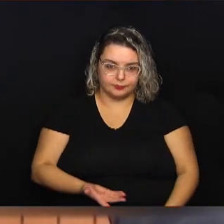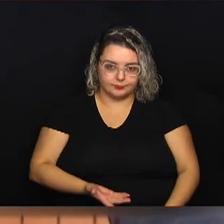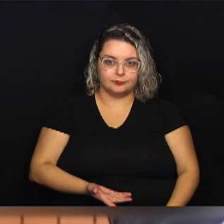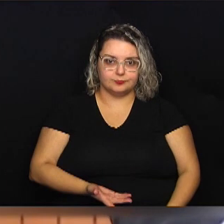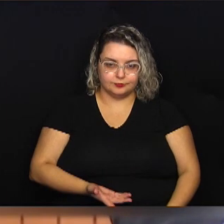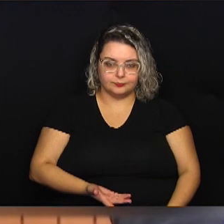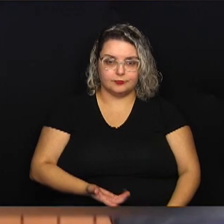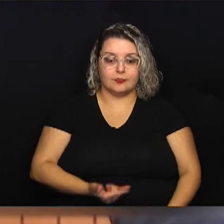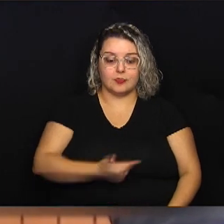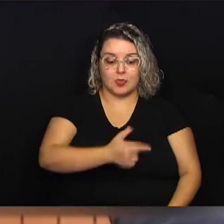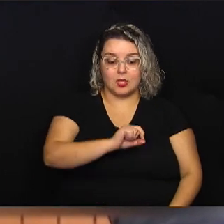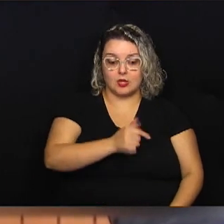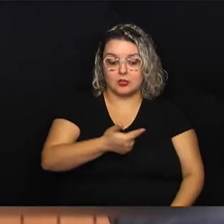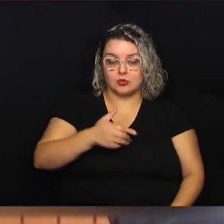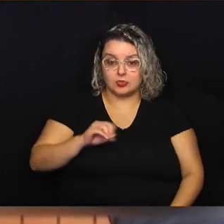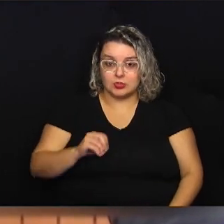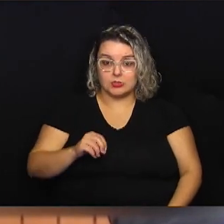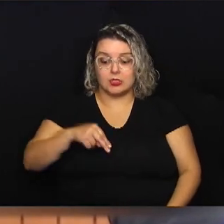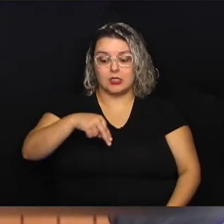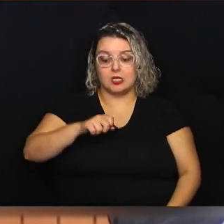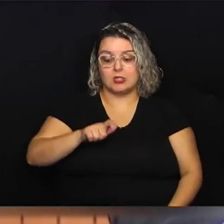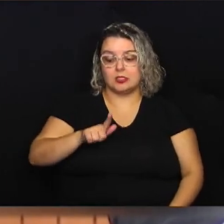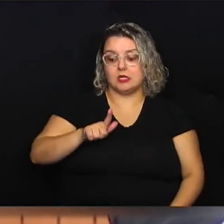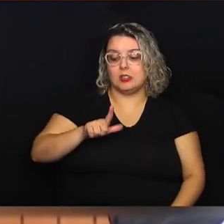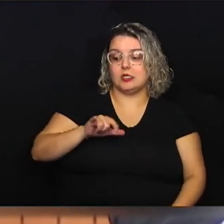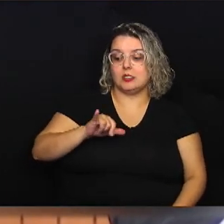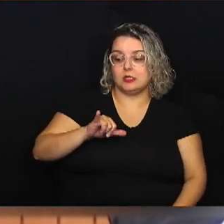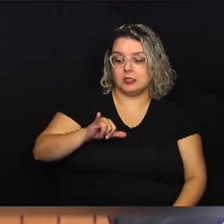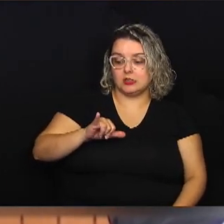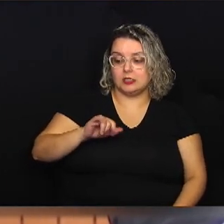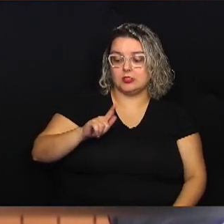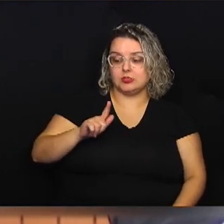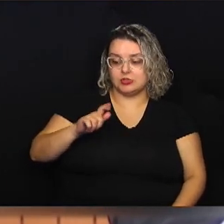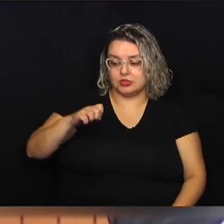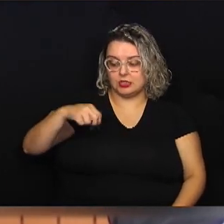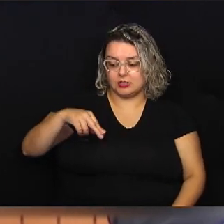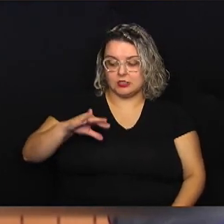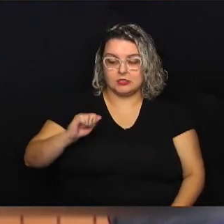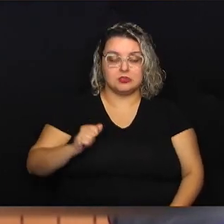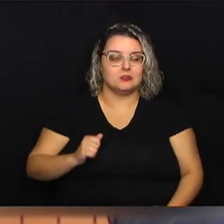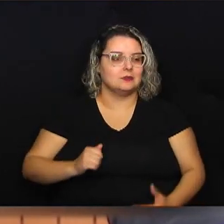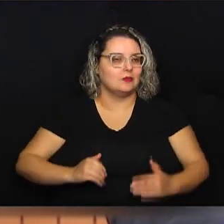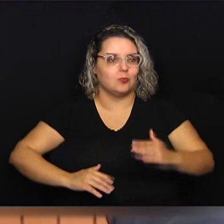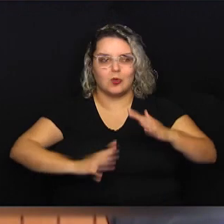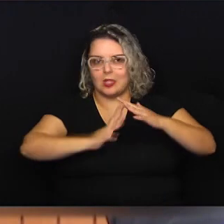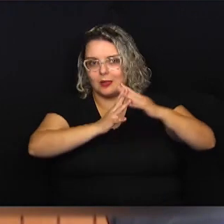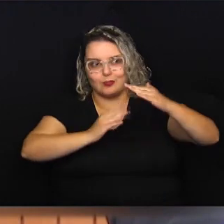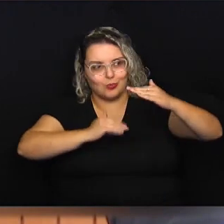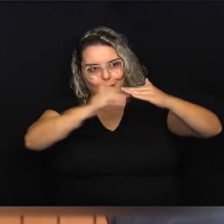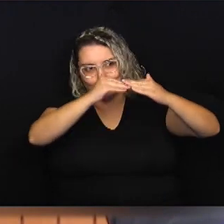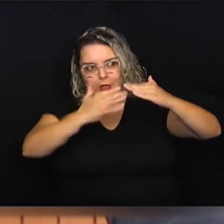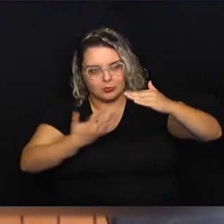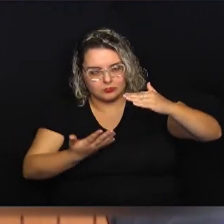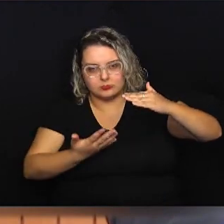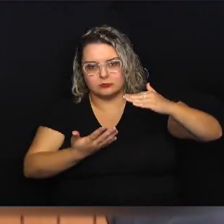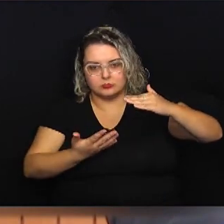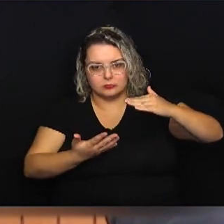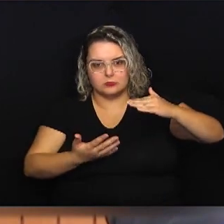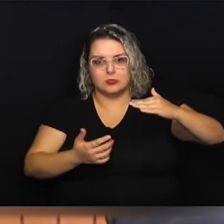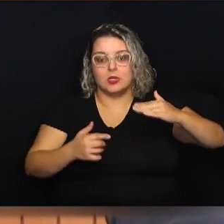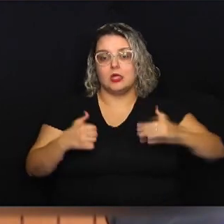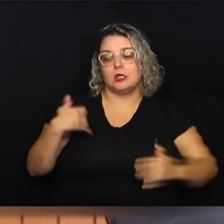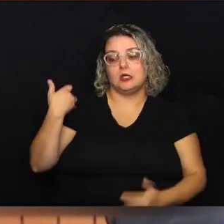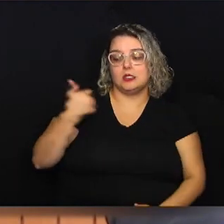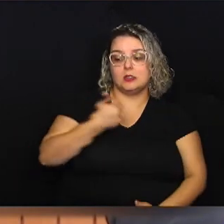Em 2020, a negligência estava no topo dessas violências e atingia uma faixa etária entre 13 e